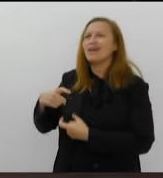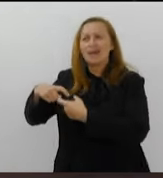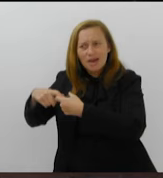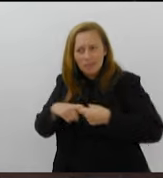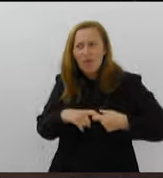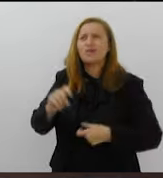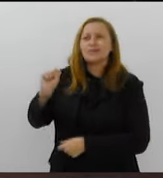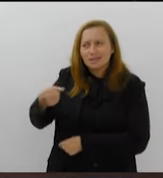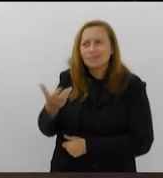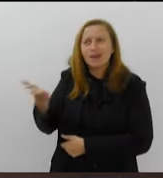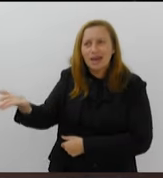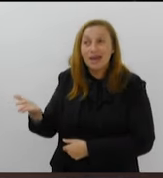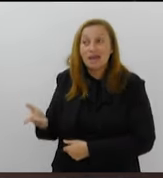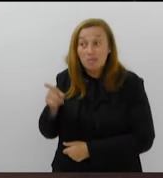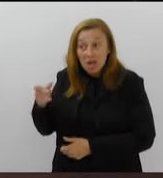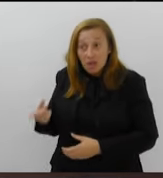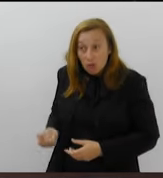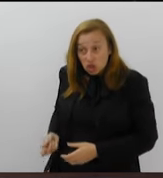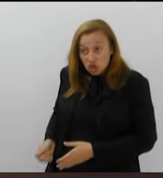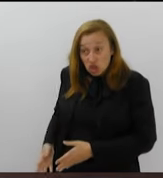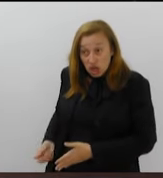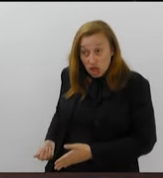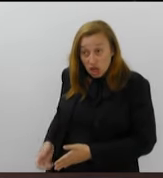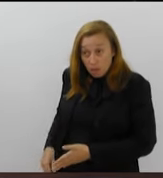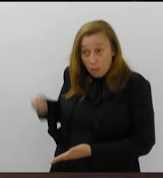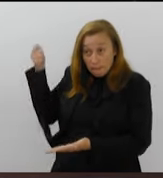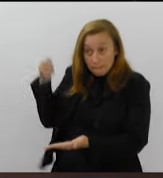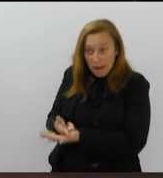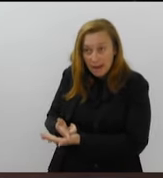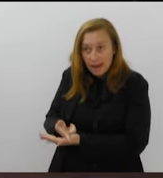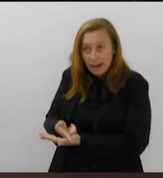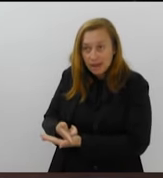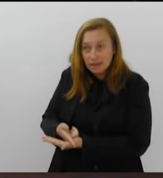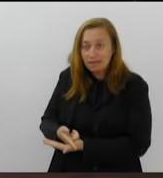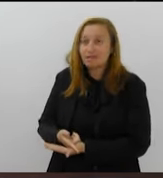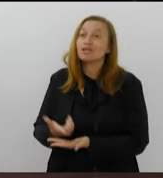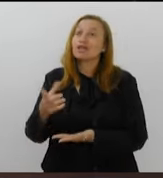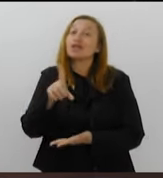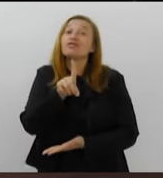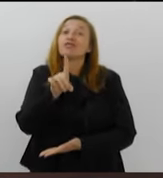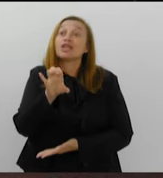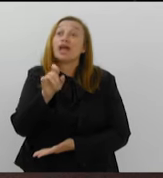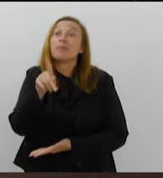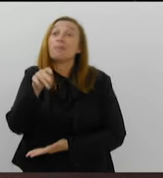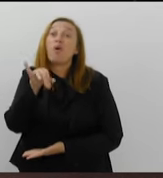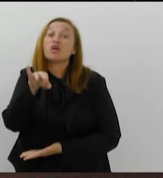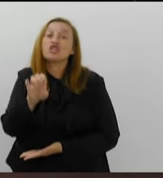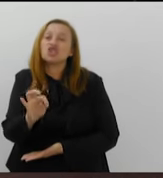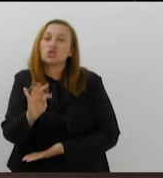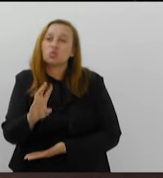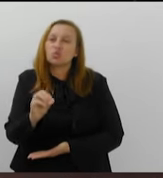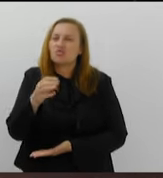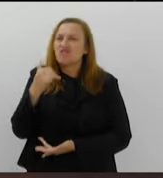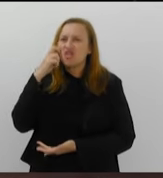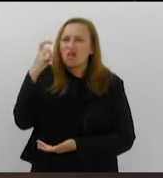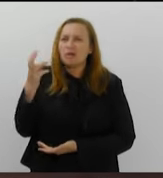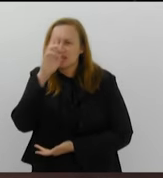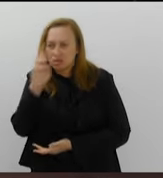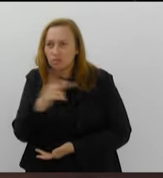para eles, para que eles possam botar o seu dinheiro no bolso. E o depósito, vergonhosamente, senhor